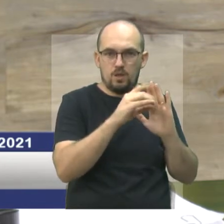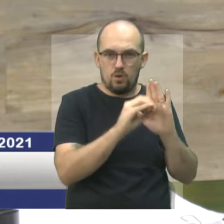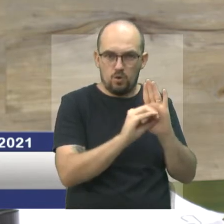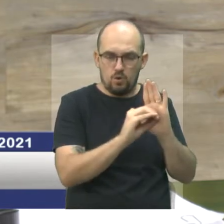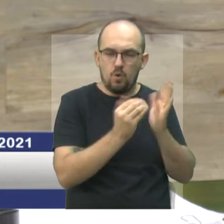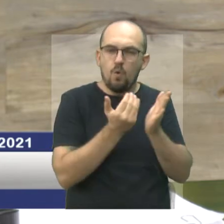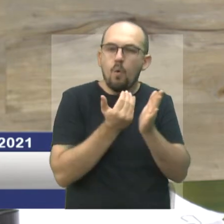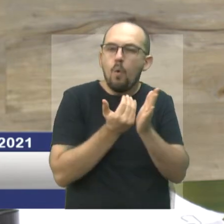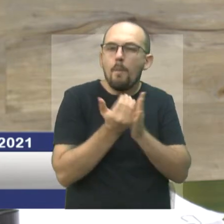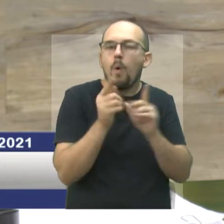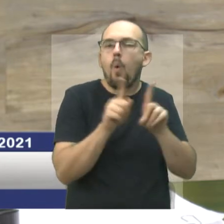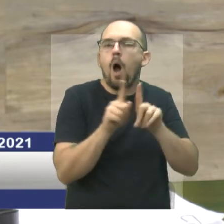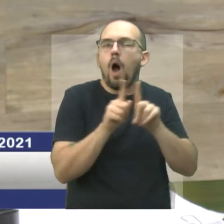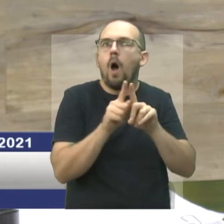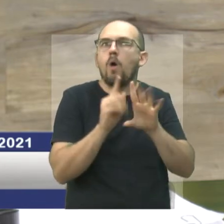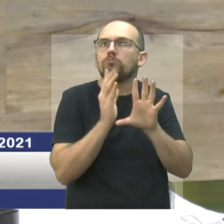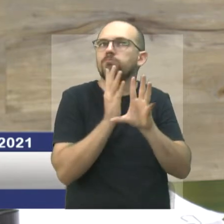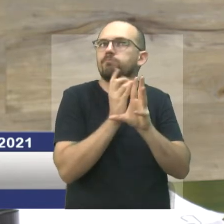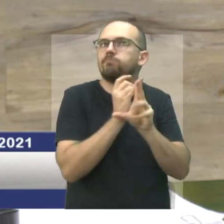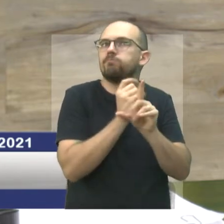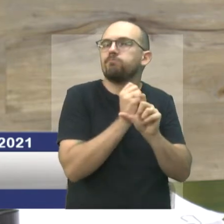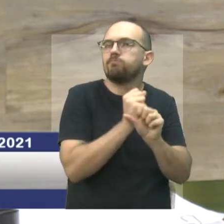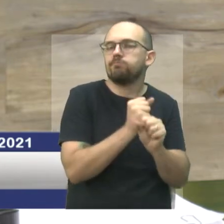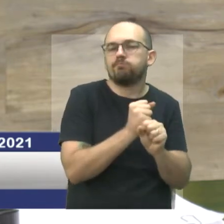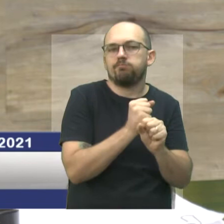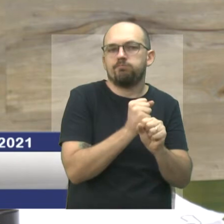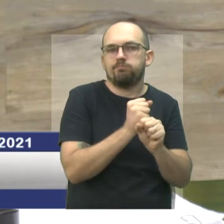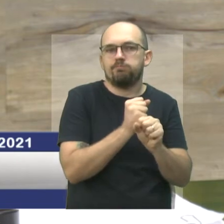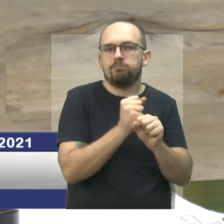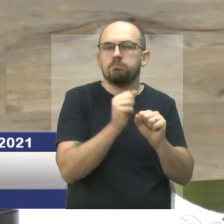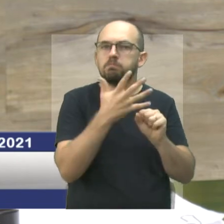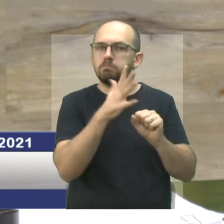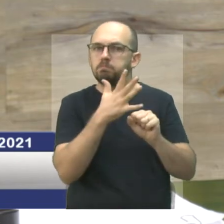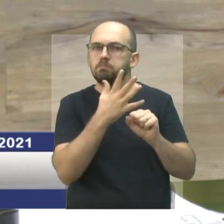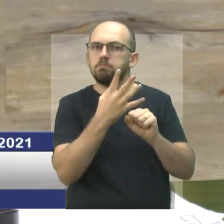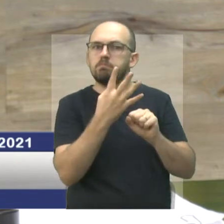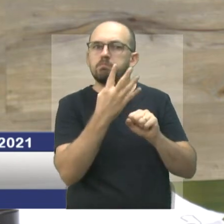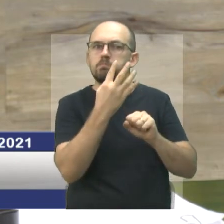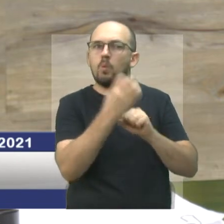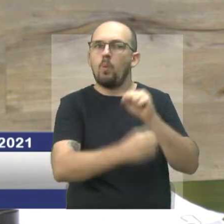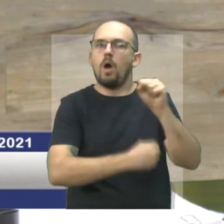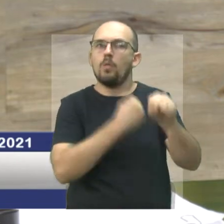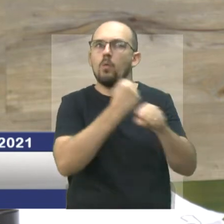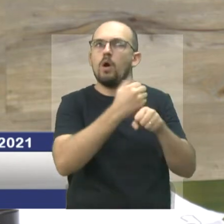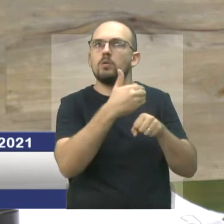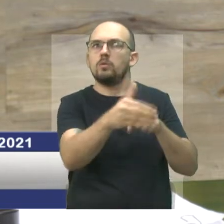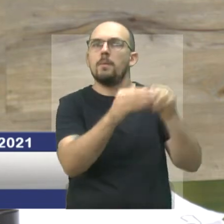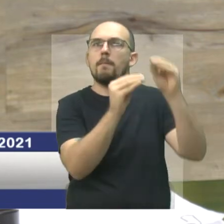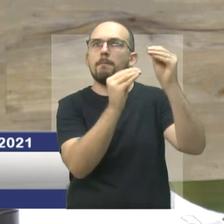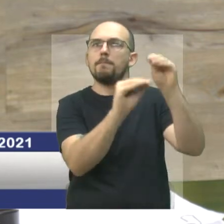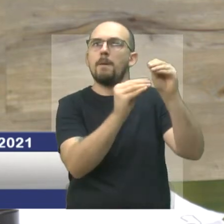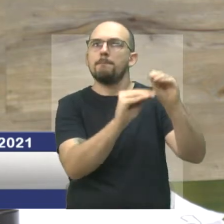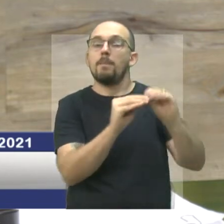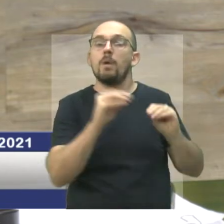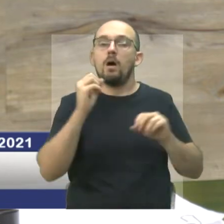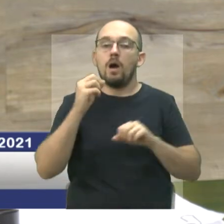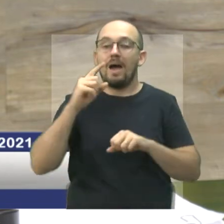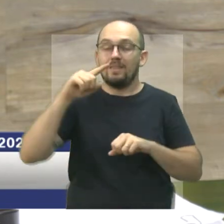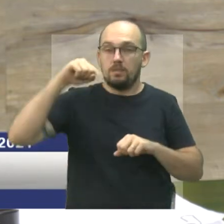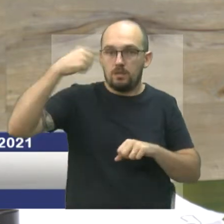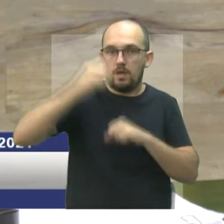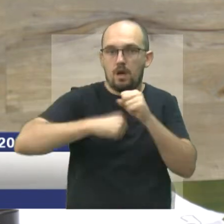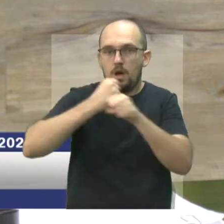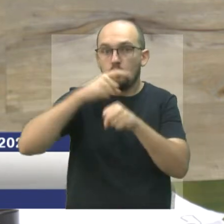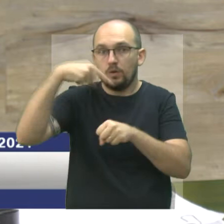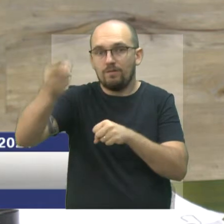receita que será revisada na elaboração da LOA. O que é mais importante na Lei de